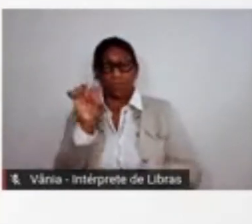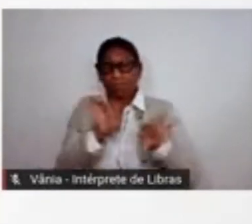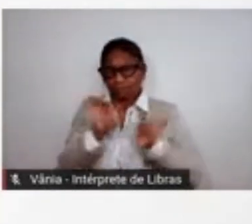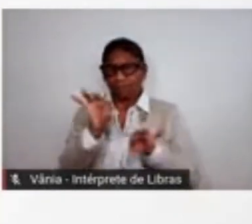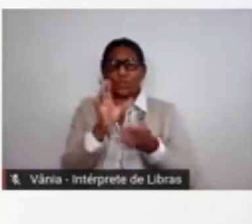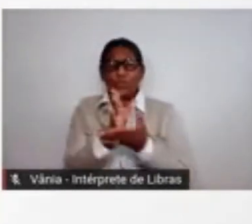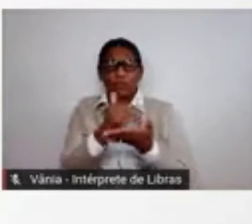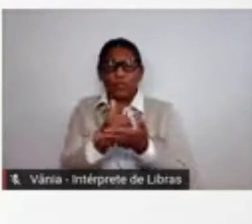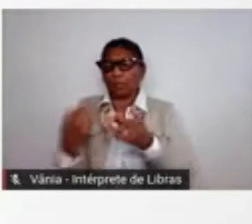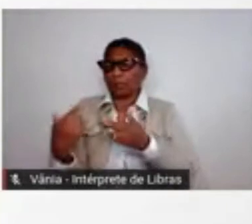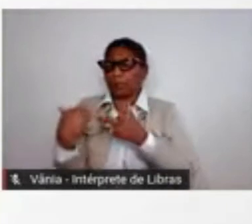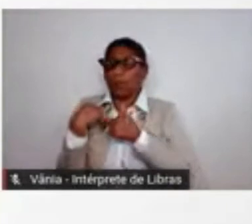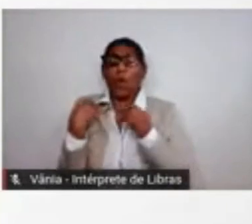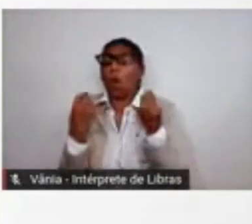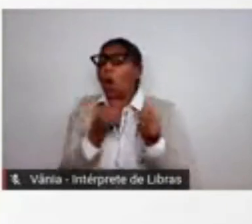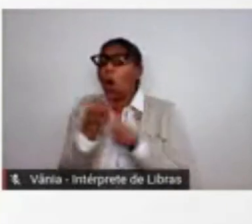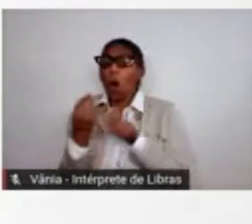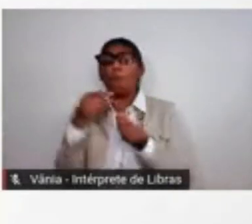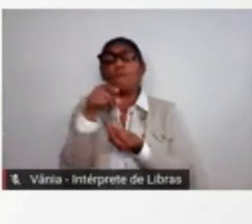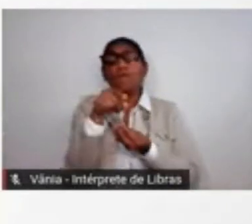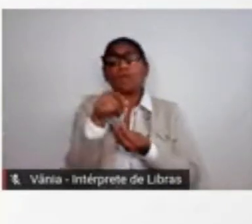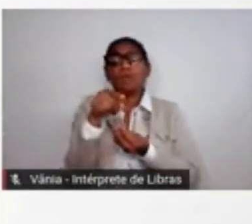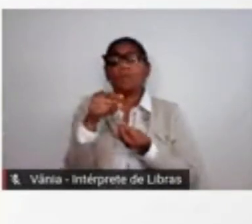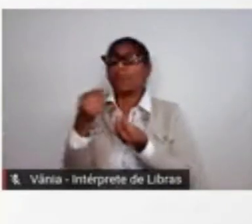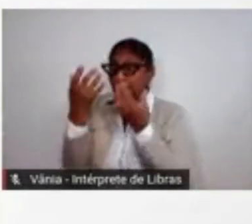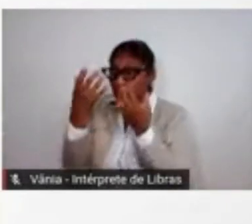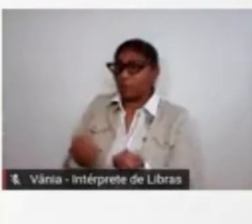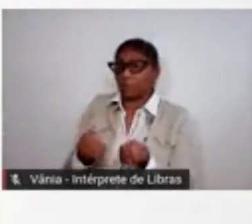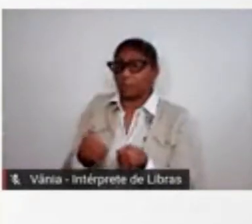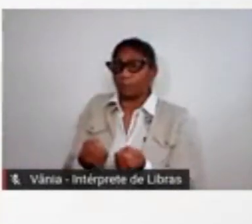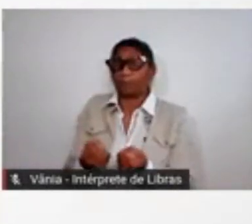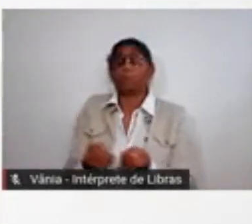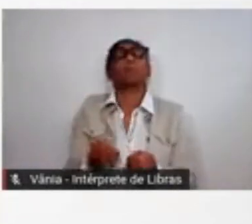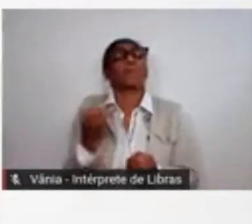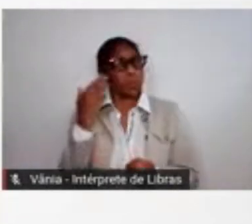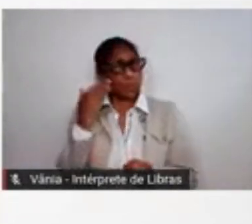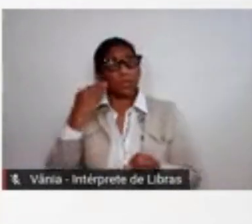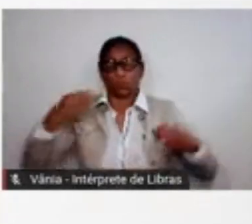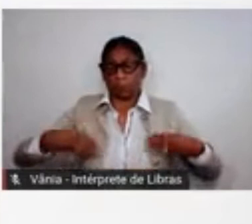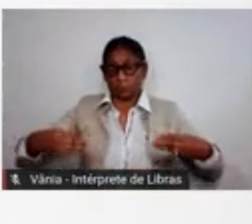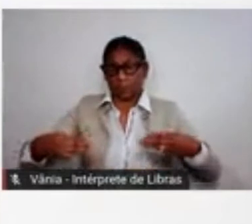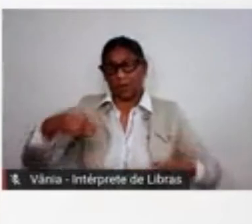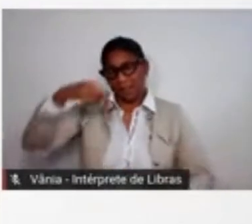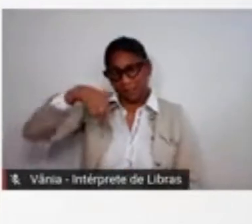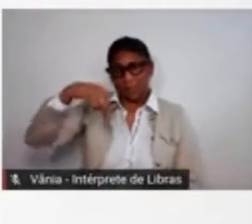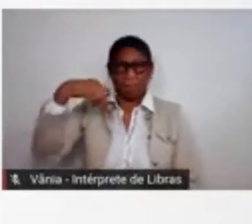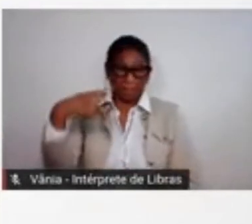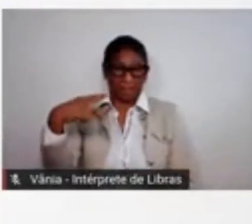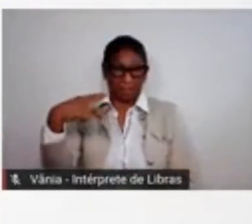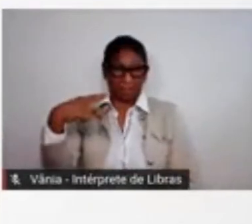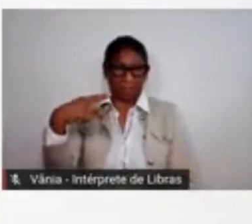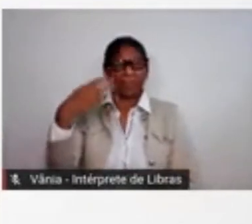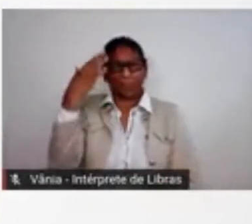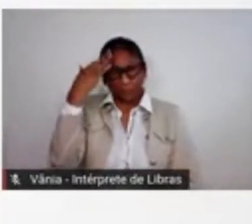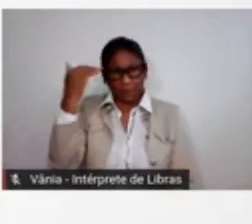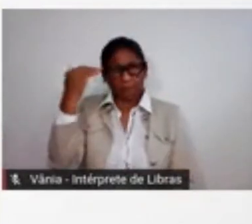Piratini recebe esta orientação? Respeito à manifestação do Ministério Público, mas entendo que nós estamos